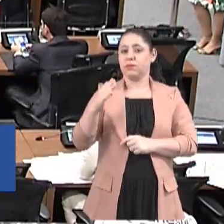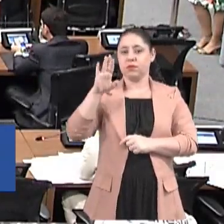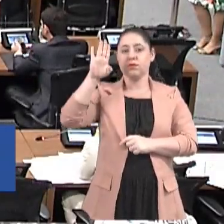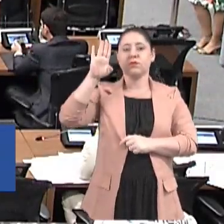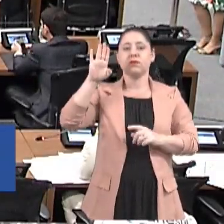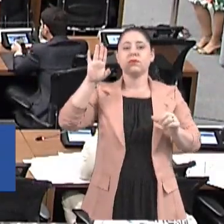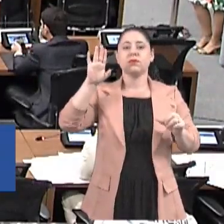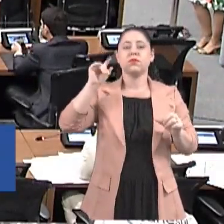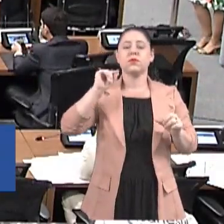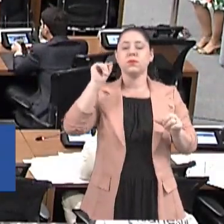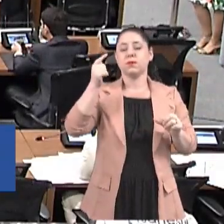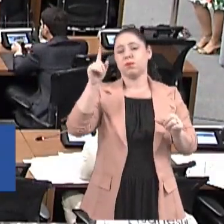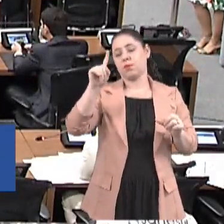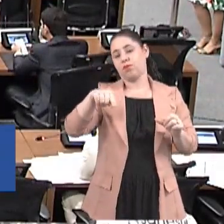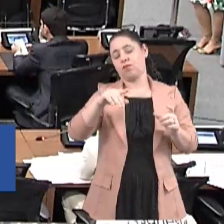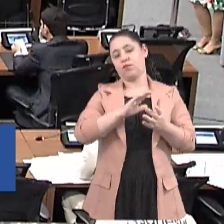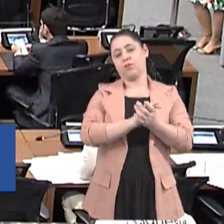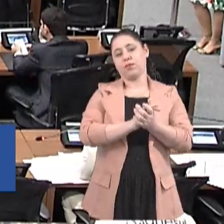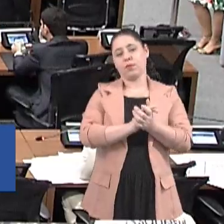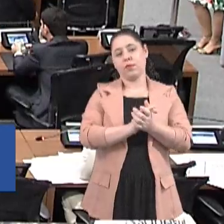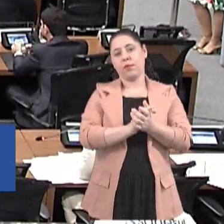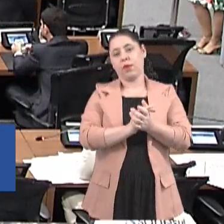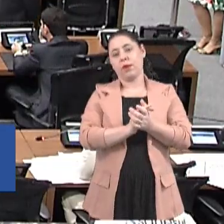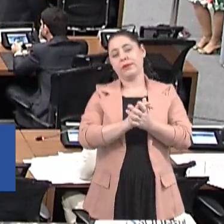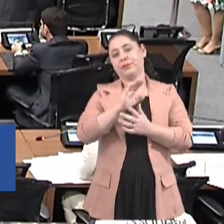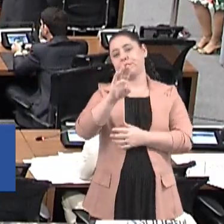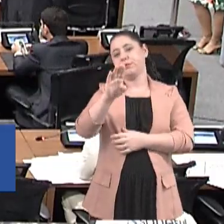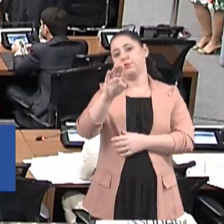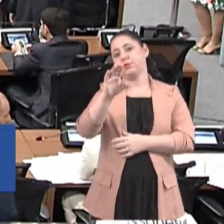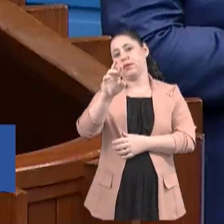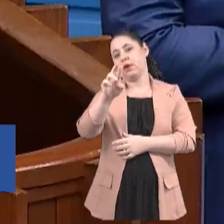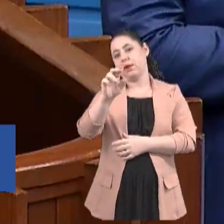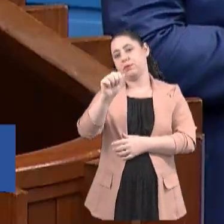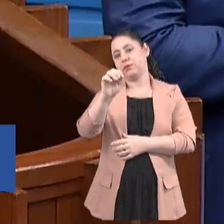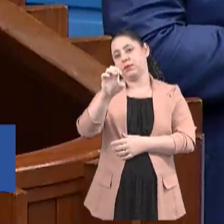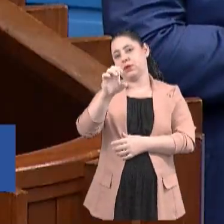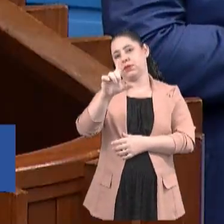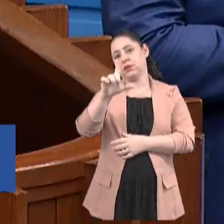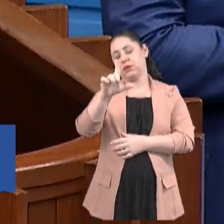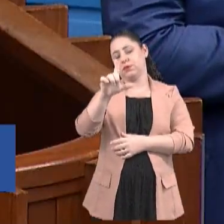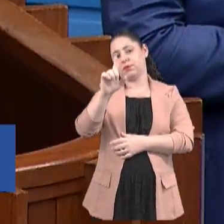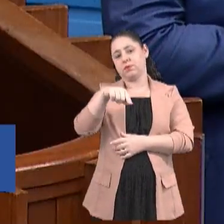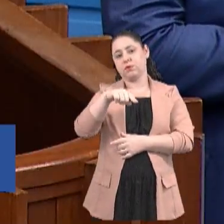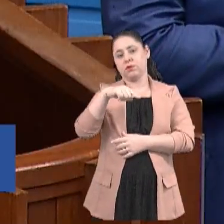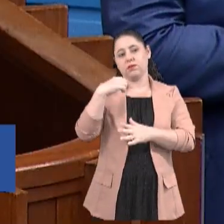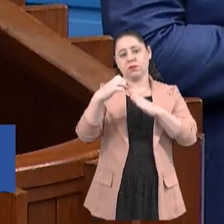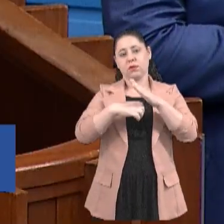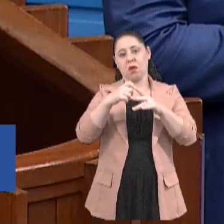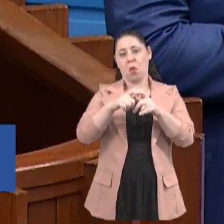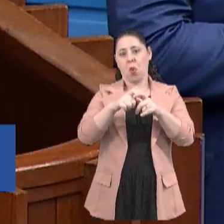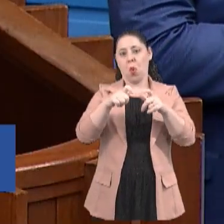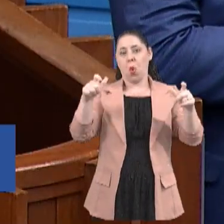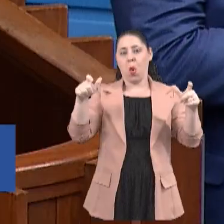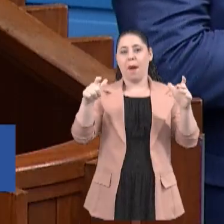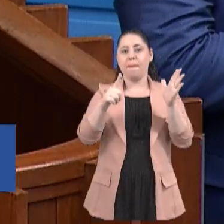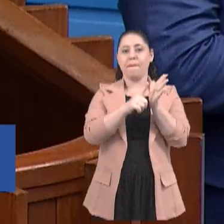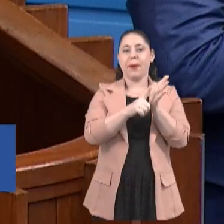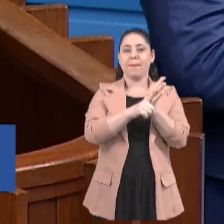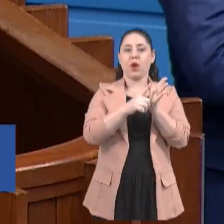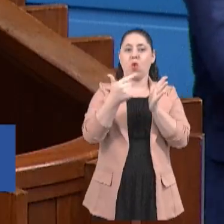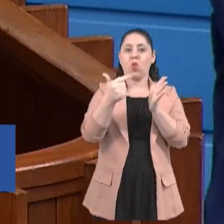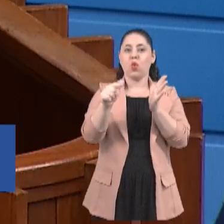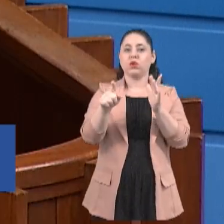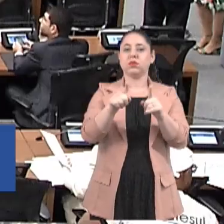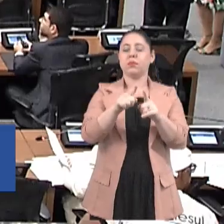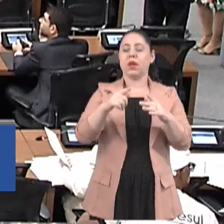ordem, sobre a instalação da empresa Bracel em Mato Grosso do Sul, mais uma gigante da celulose. Ontem